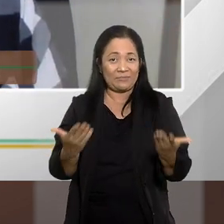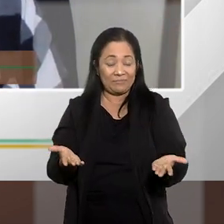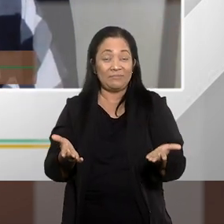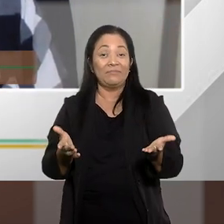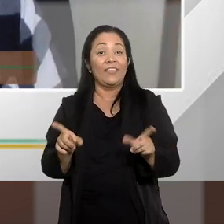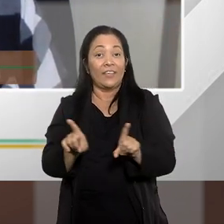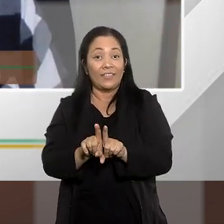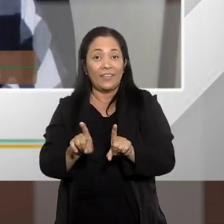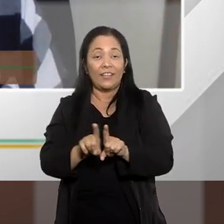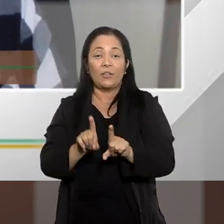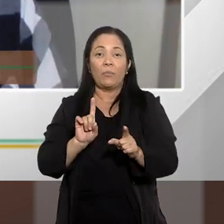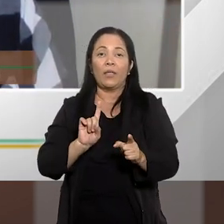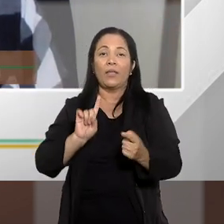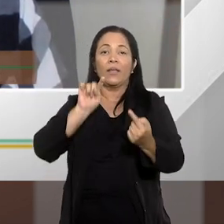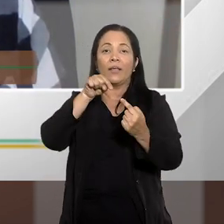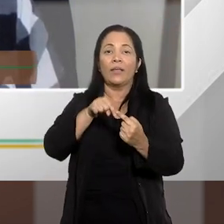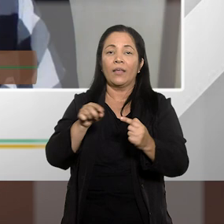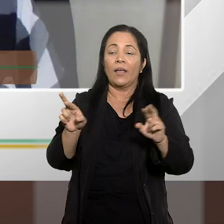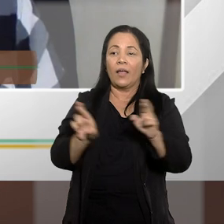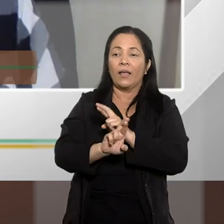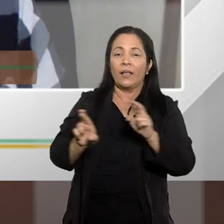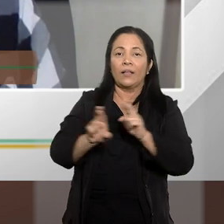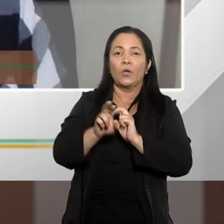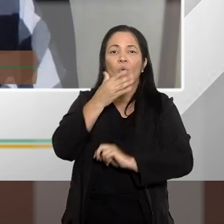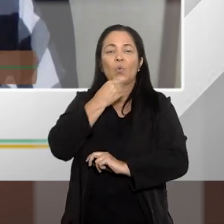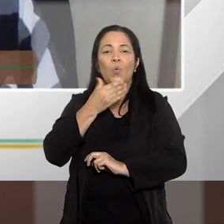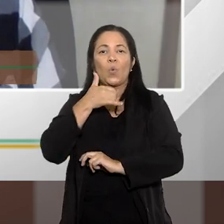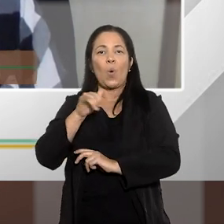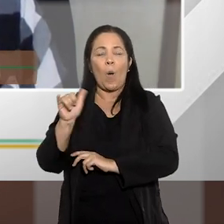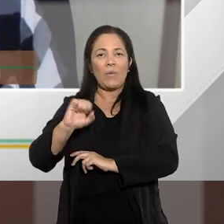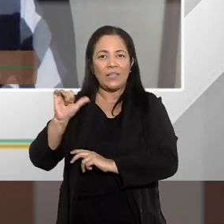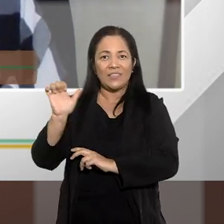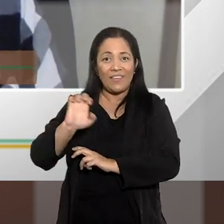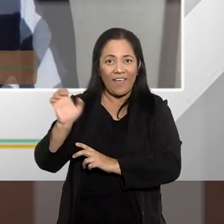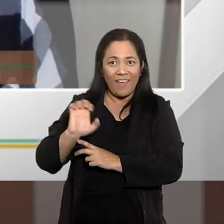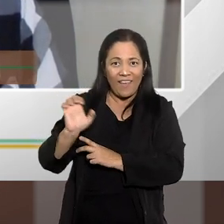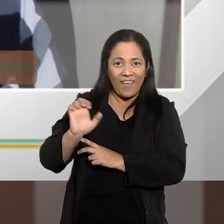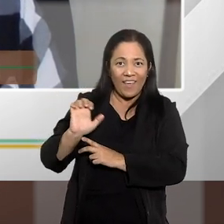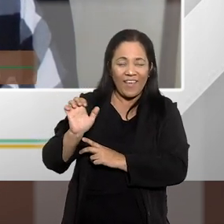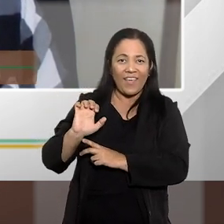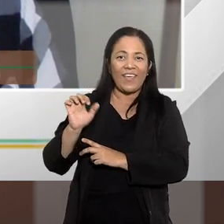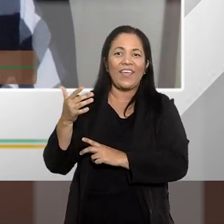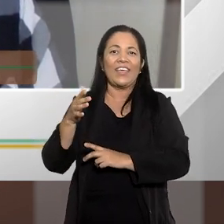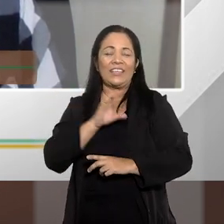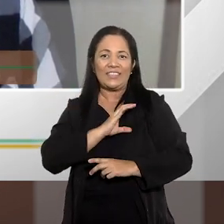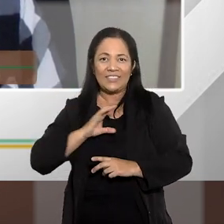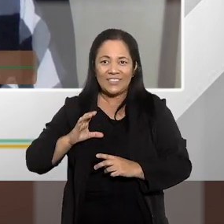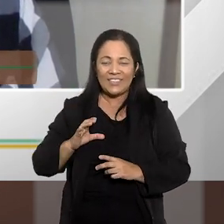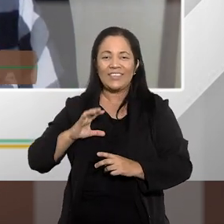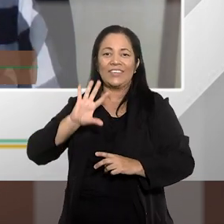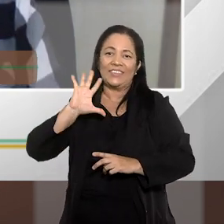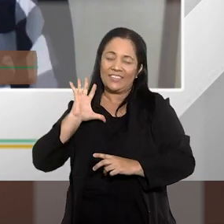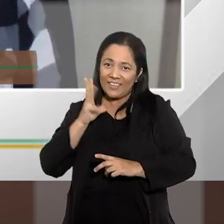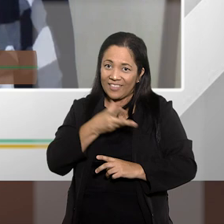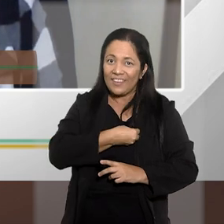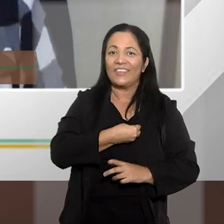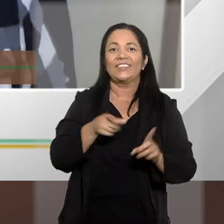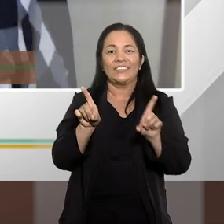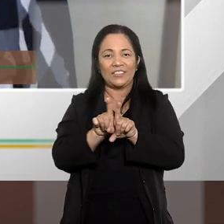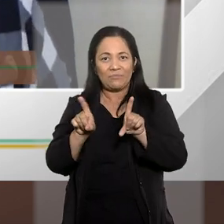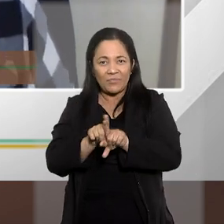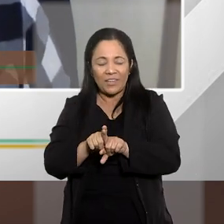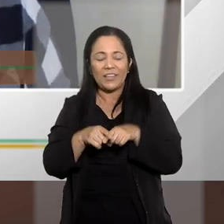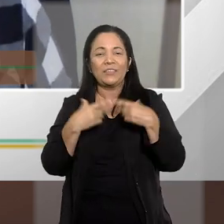relação com os homens gays, cis e trans, né? Nessa relação com o mesmo sexo, afetivamente